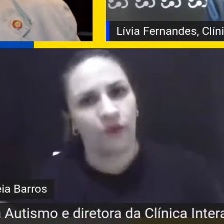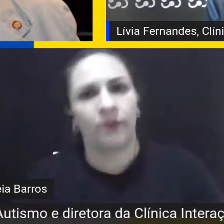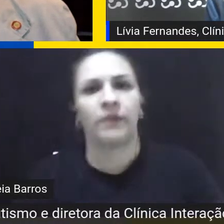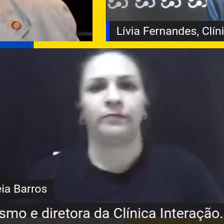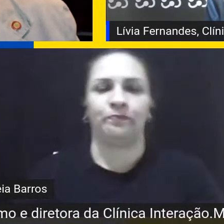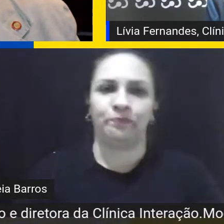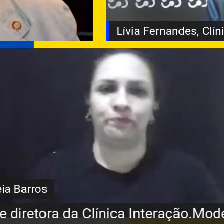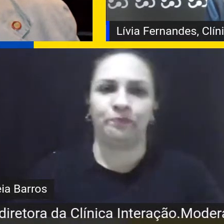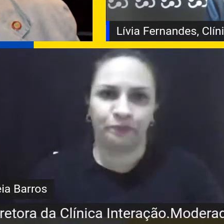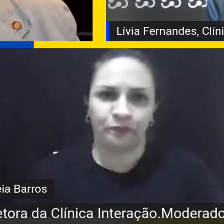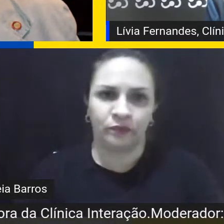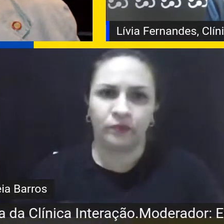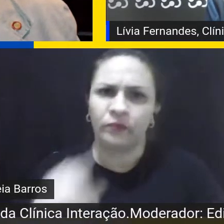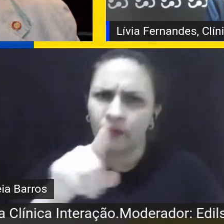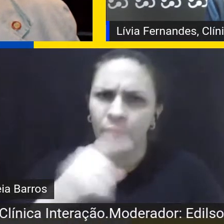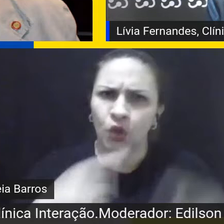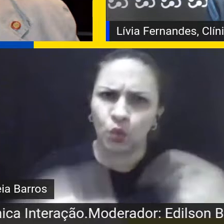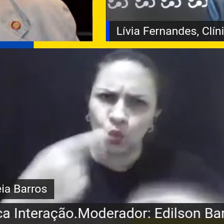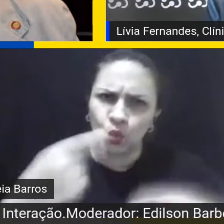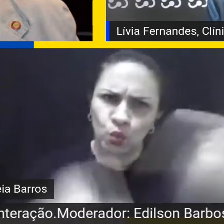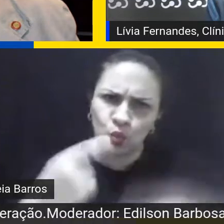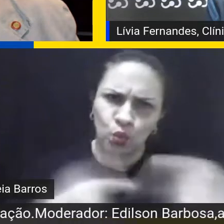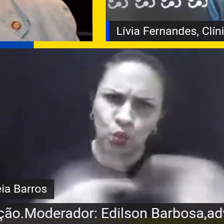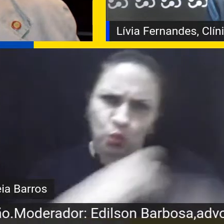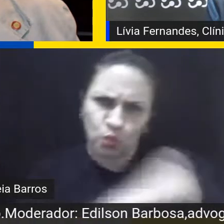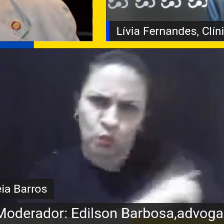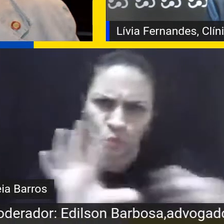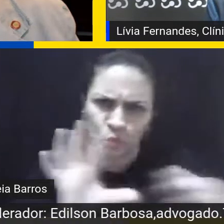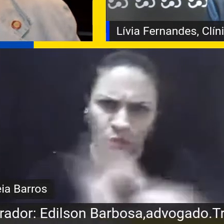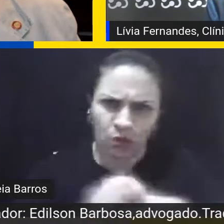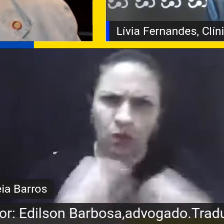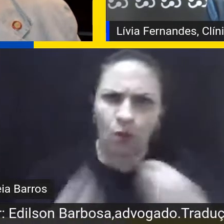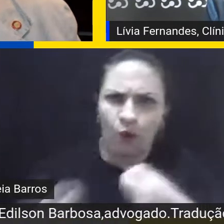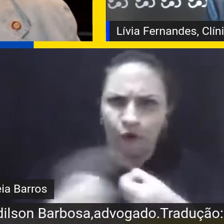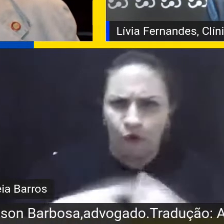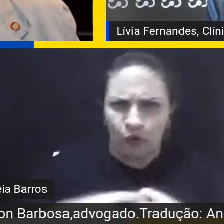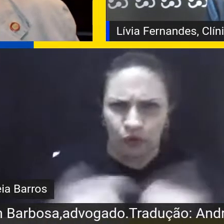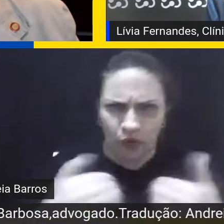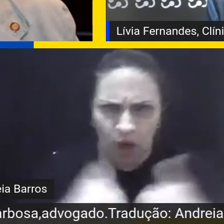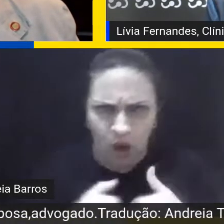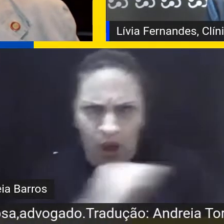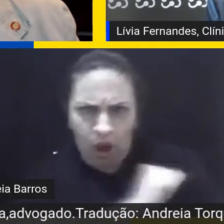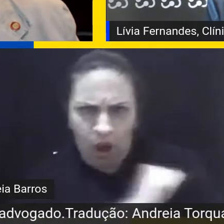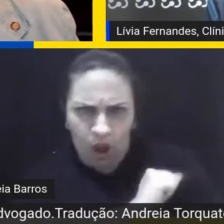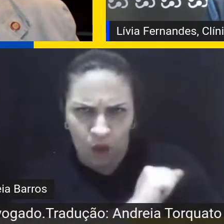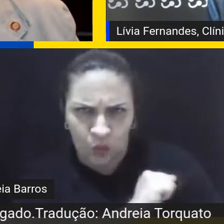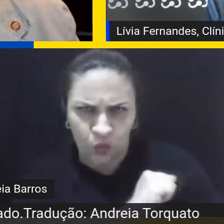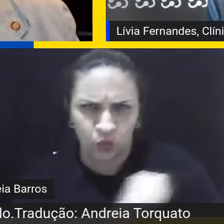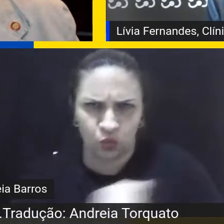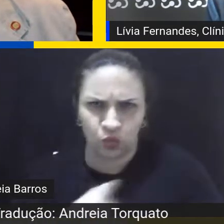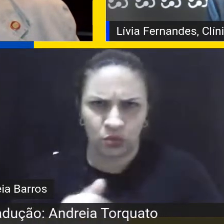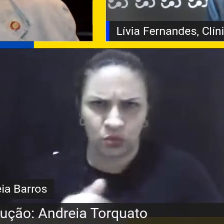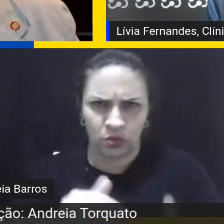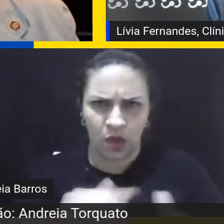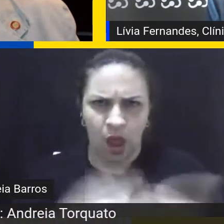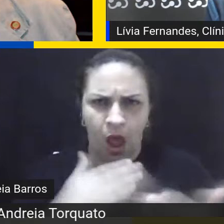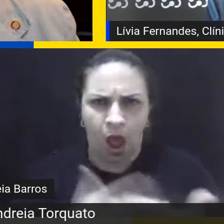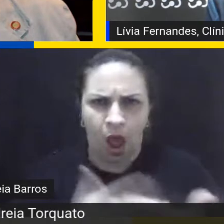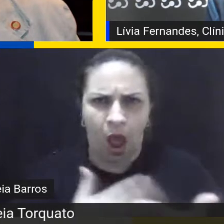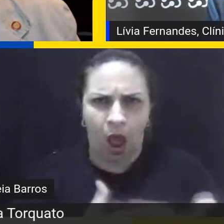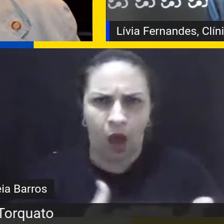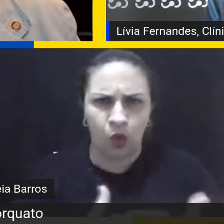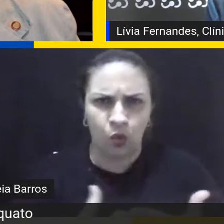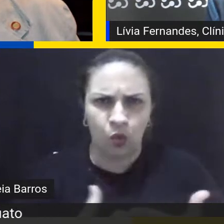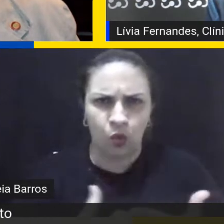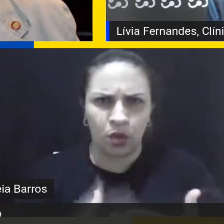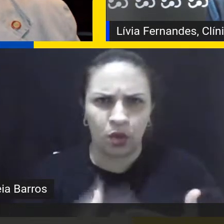vocês discutiram já na clínica o retorno desses autistas, dos alunos, na verdade, à aula presencial? Vocês têm qual a